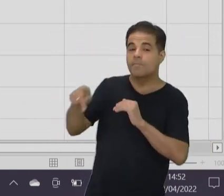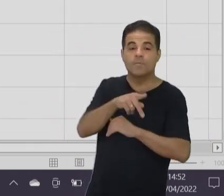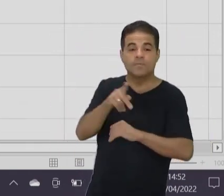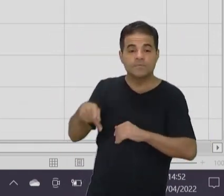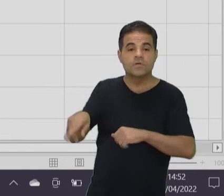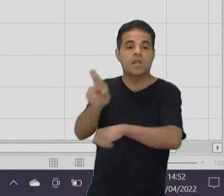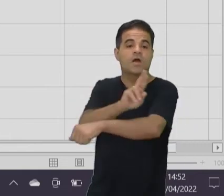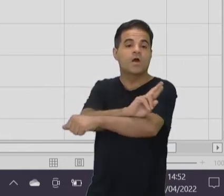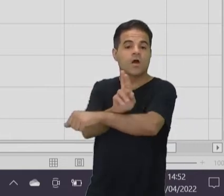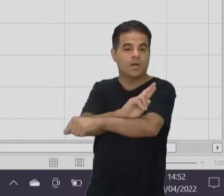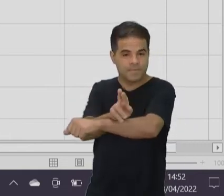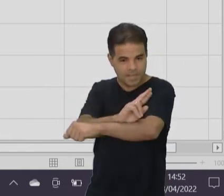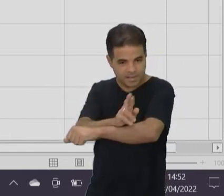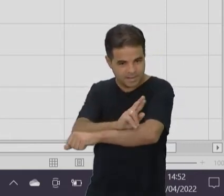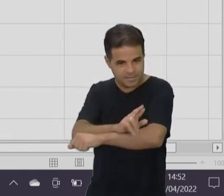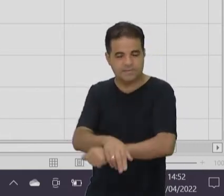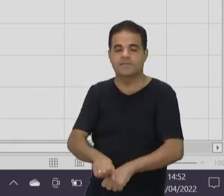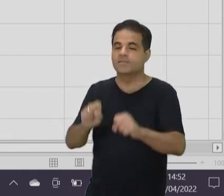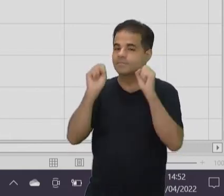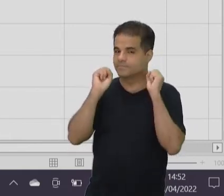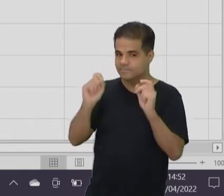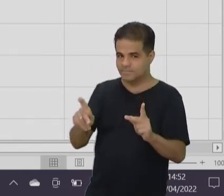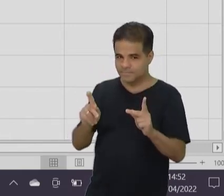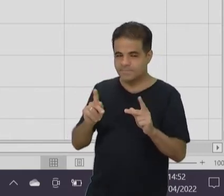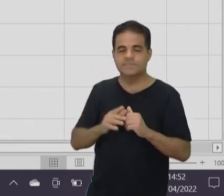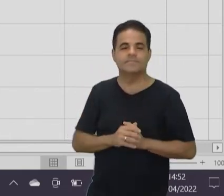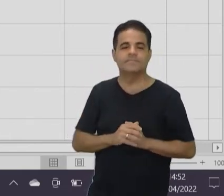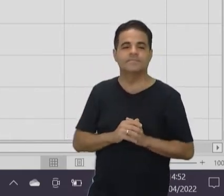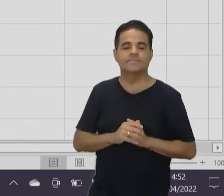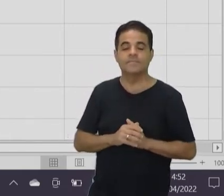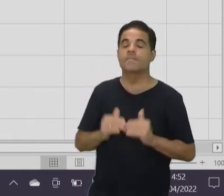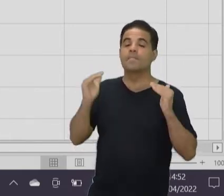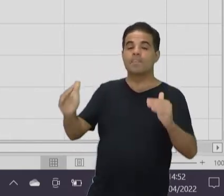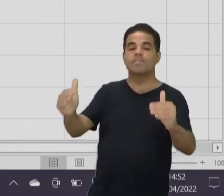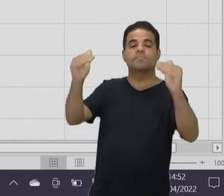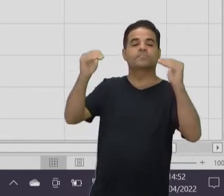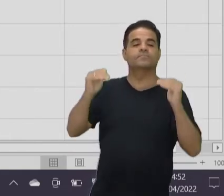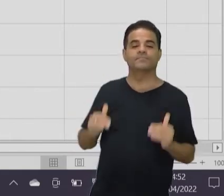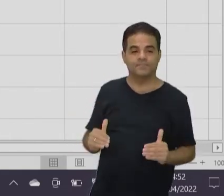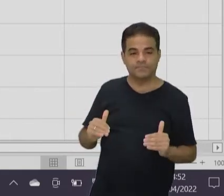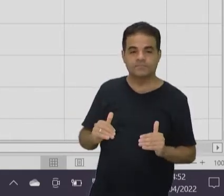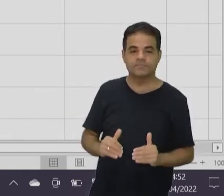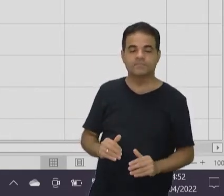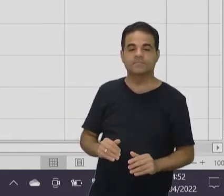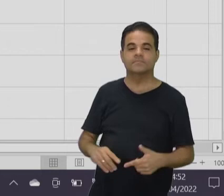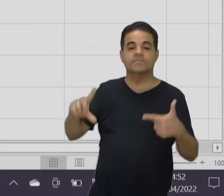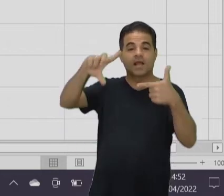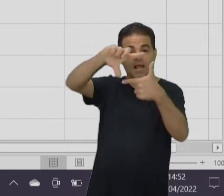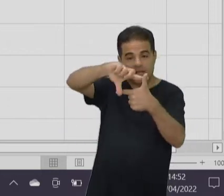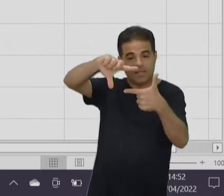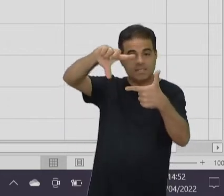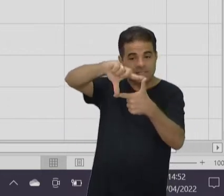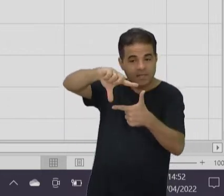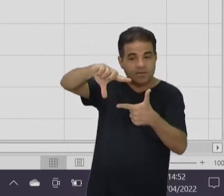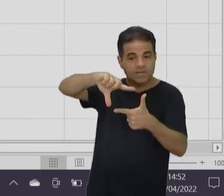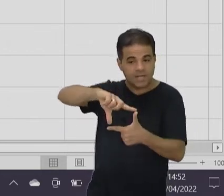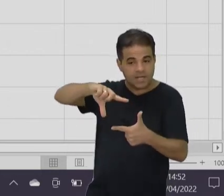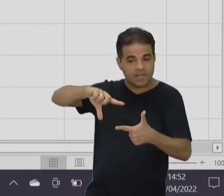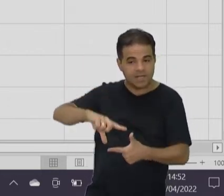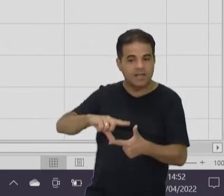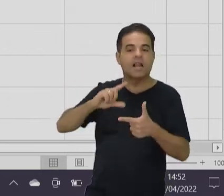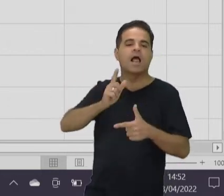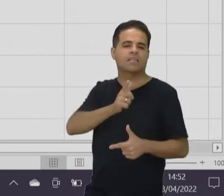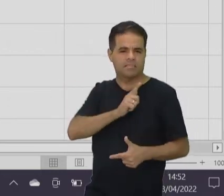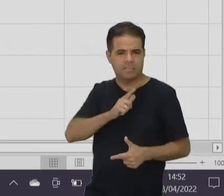Roberta. Ok, certinho. Descendo aqui, então, cada cédula, né? Eu expliquei para eles que tem